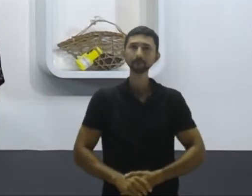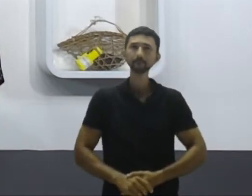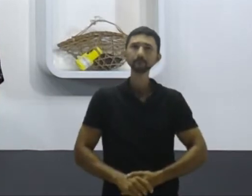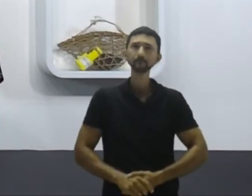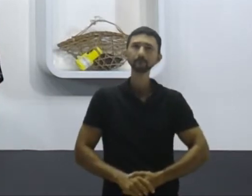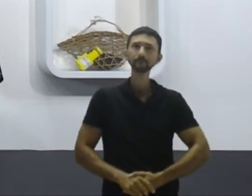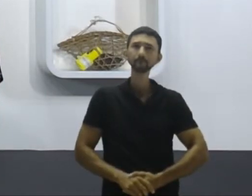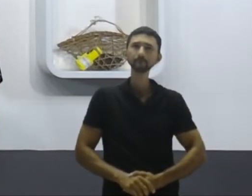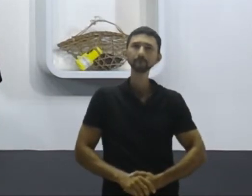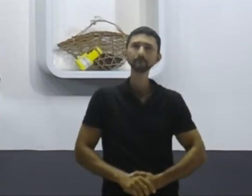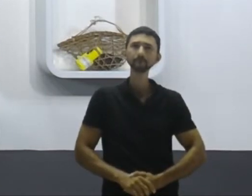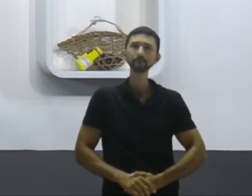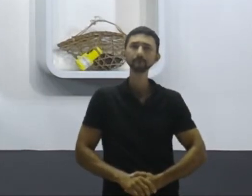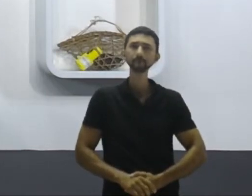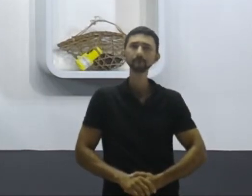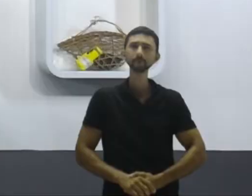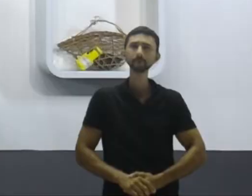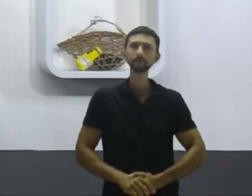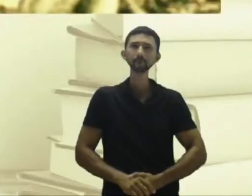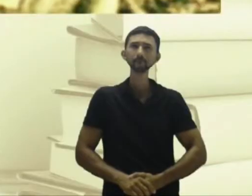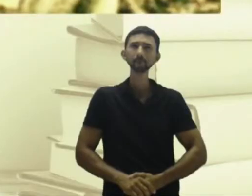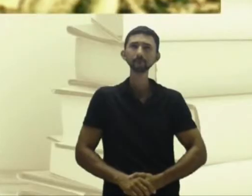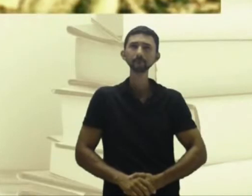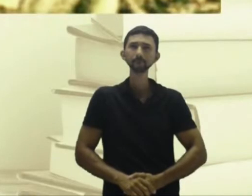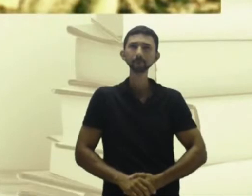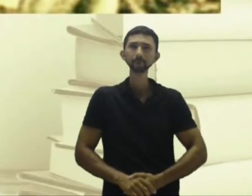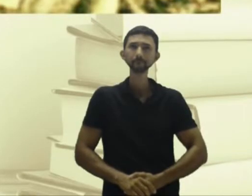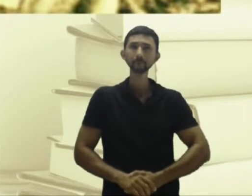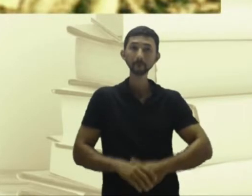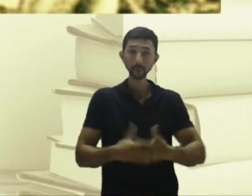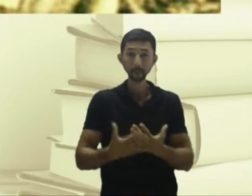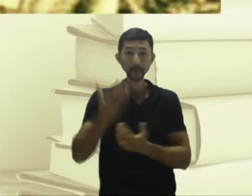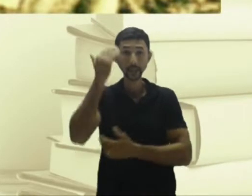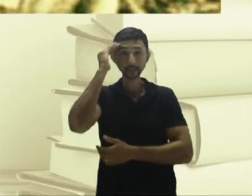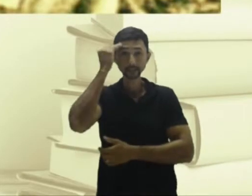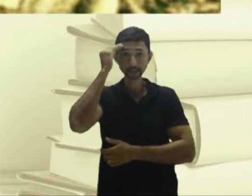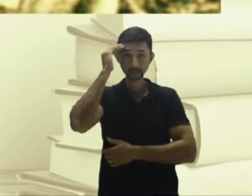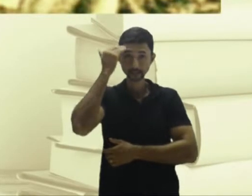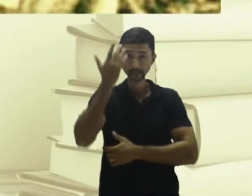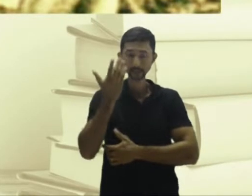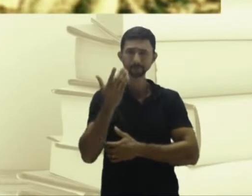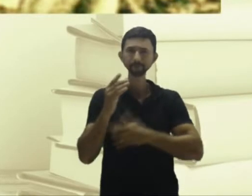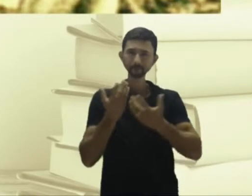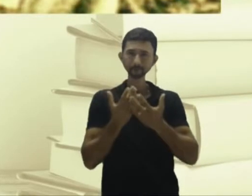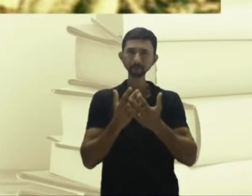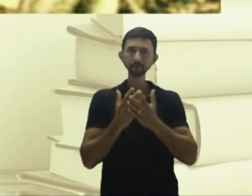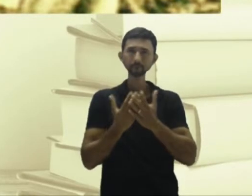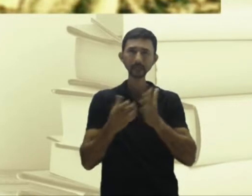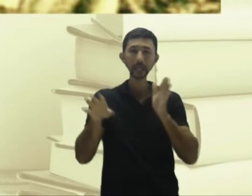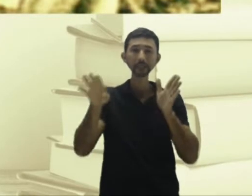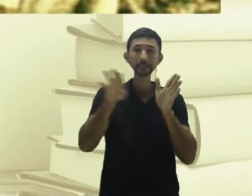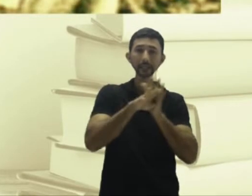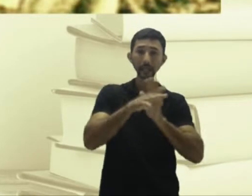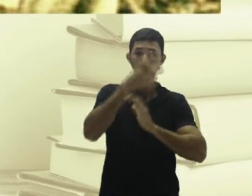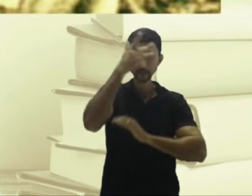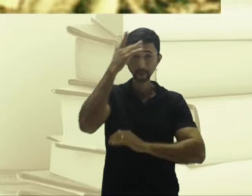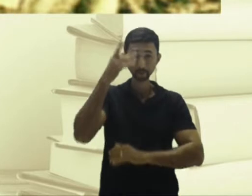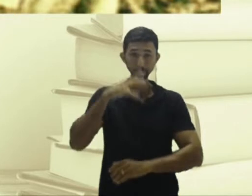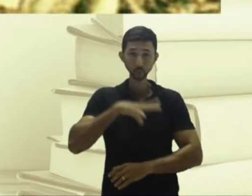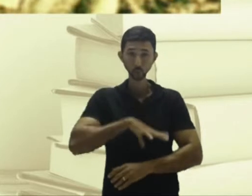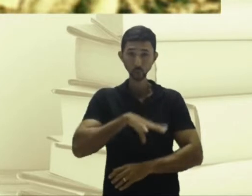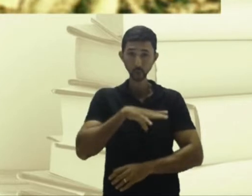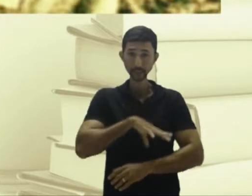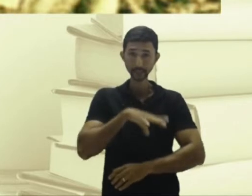Vamos aqui para outro slide. Para a gente entender um pouco ainda sobre a chegada